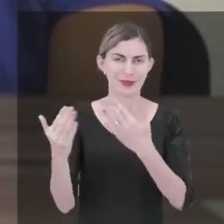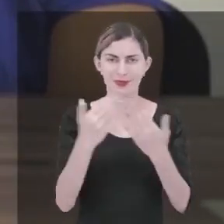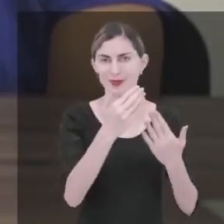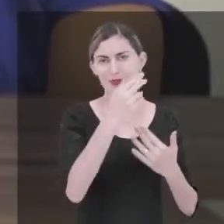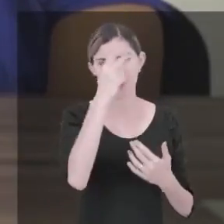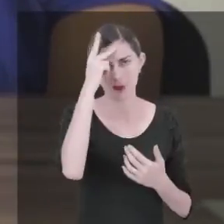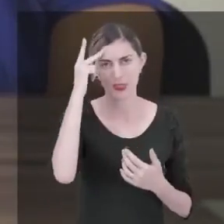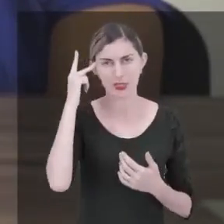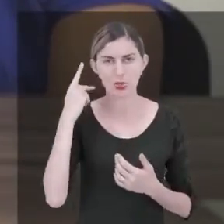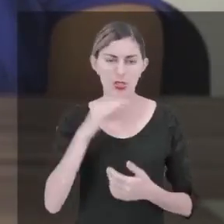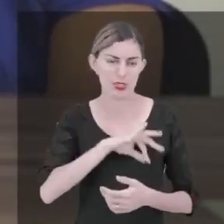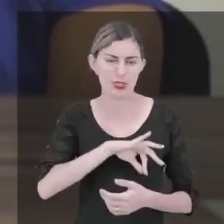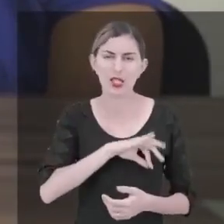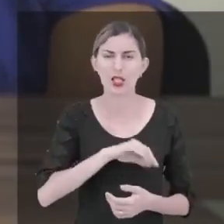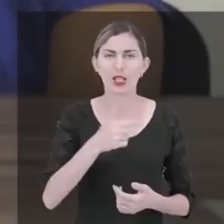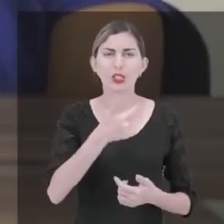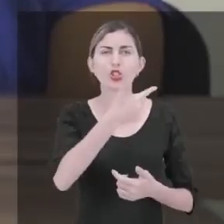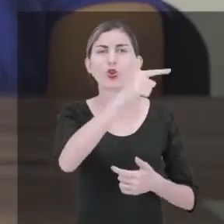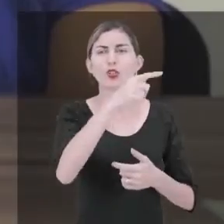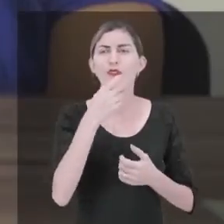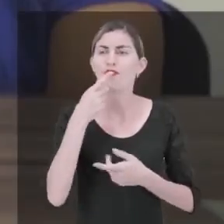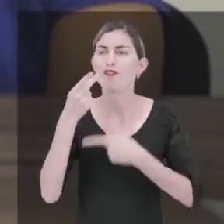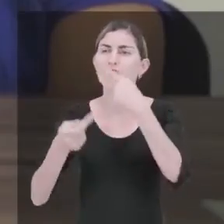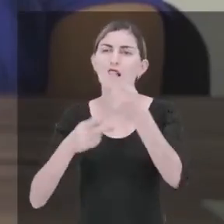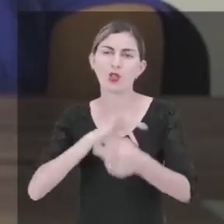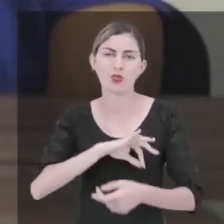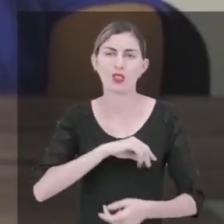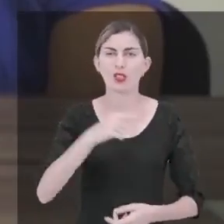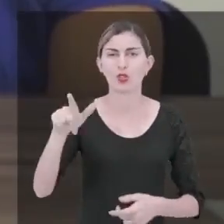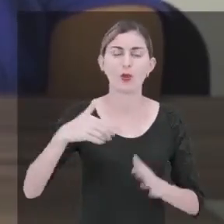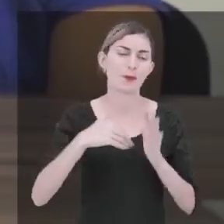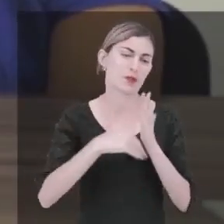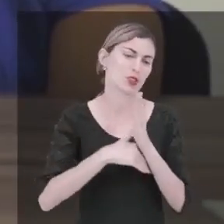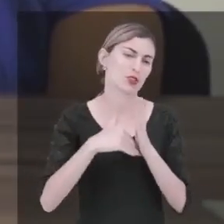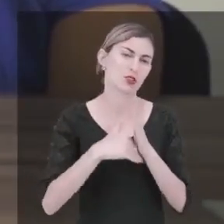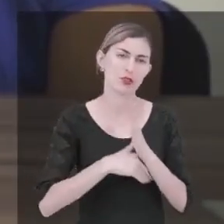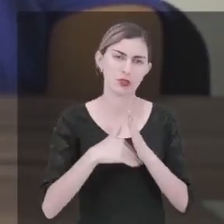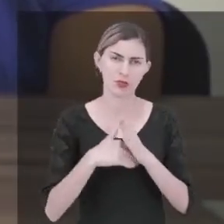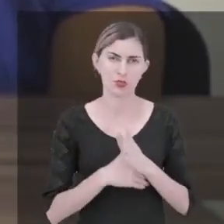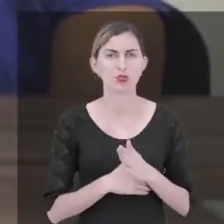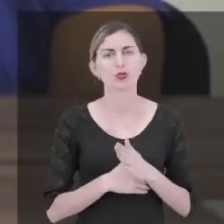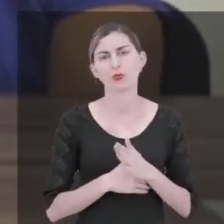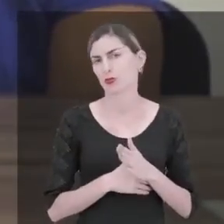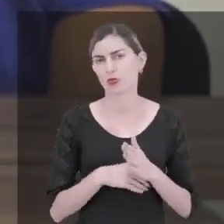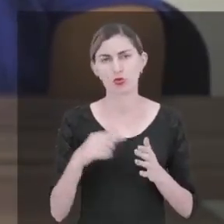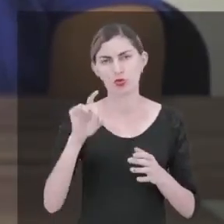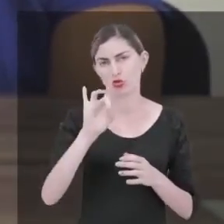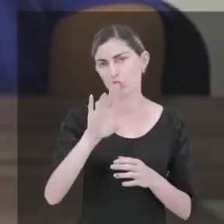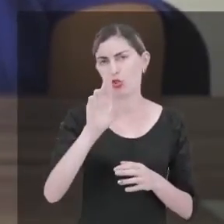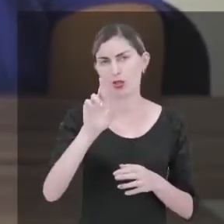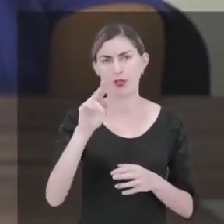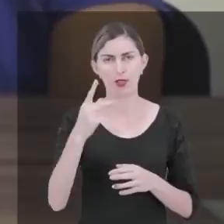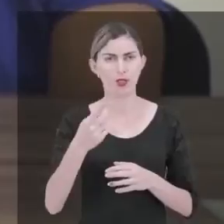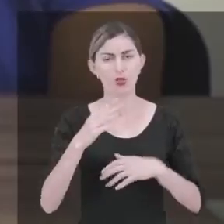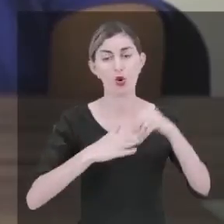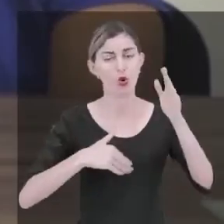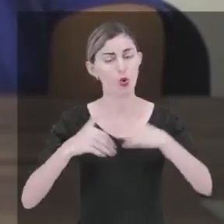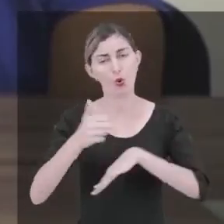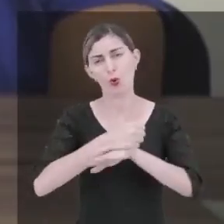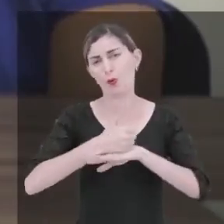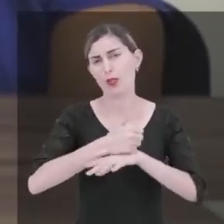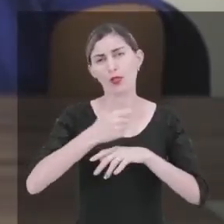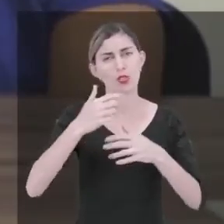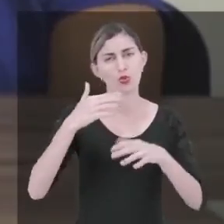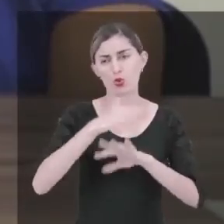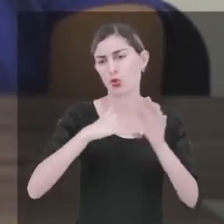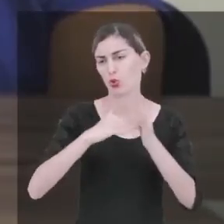com essas pessoas os salários de outras. Então, sigilosidade, não só do RH, é